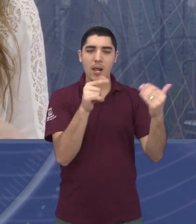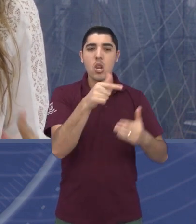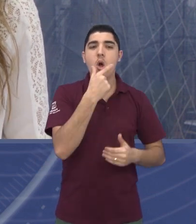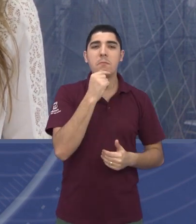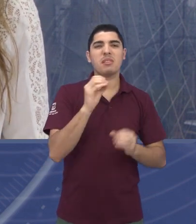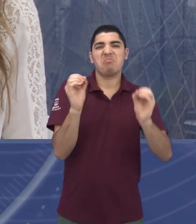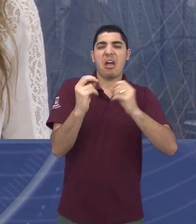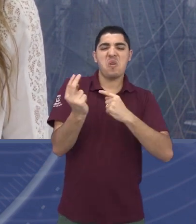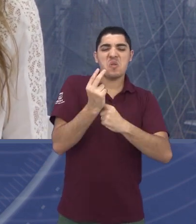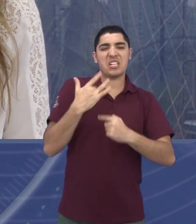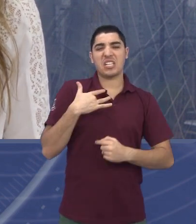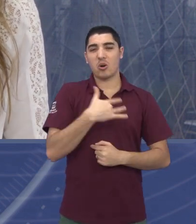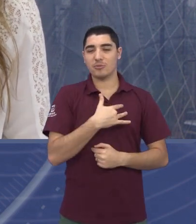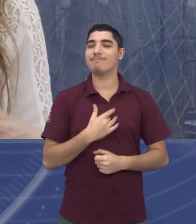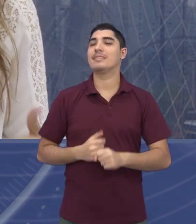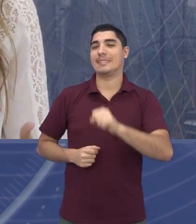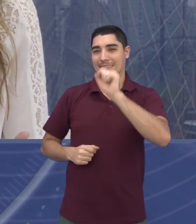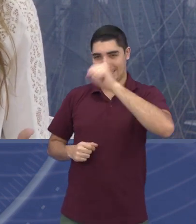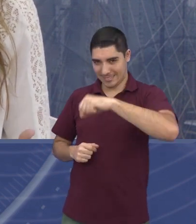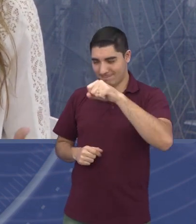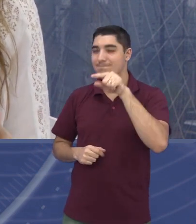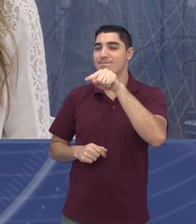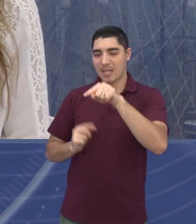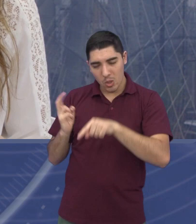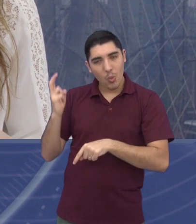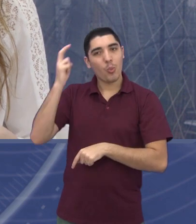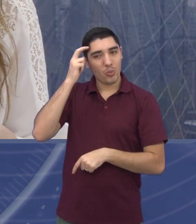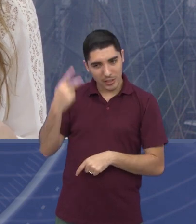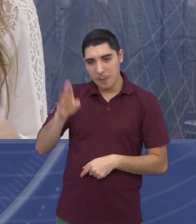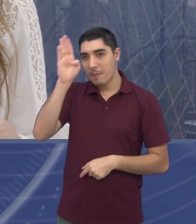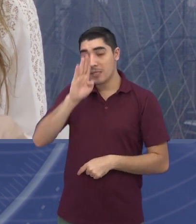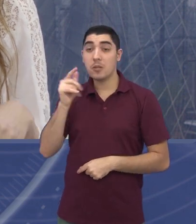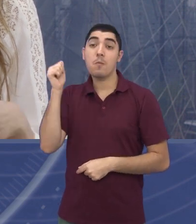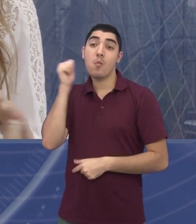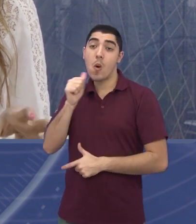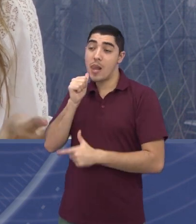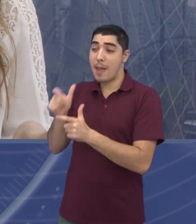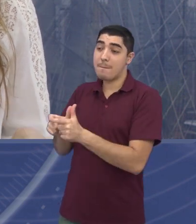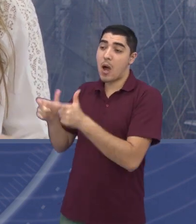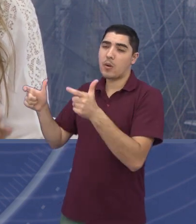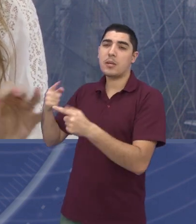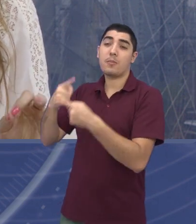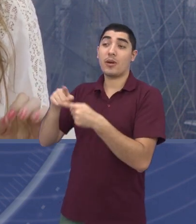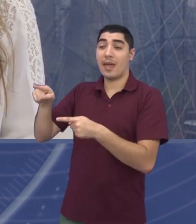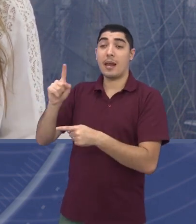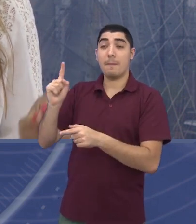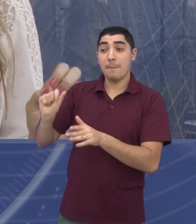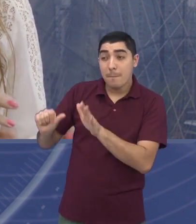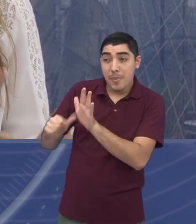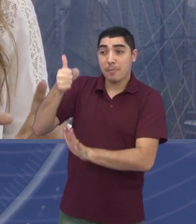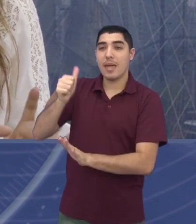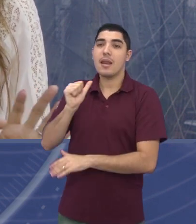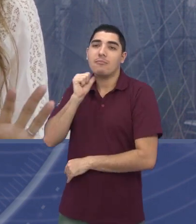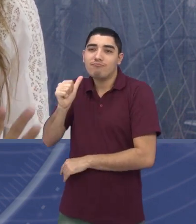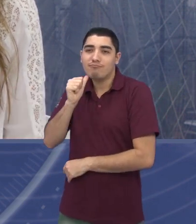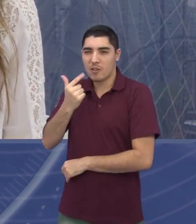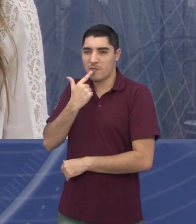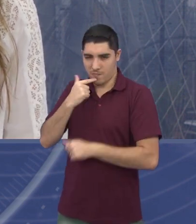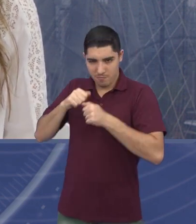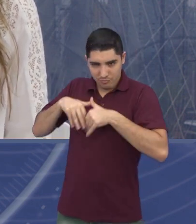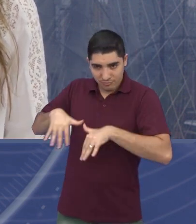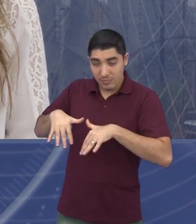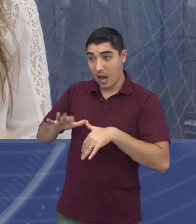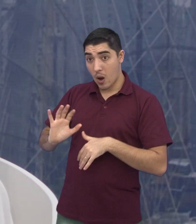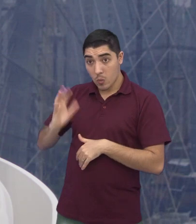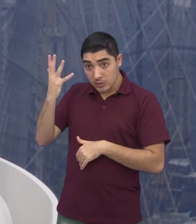também é cultural essa prevenção, né? A mulher, geralmente, desde a menarca, da primeira menstruação, a gente já